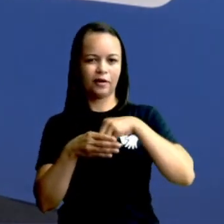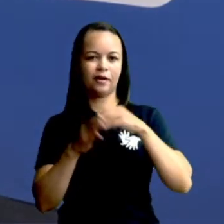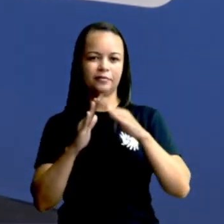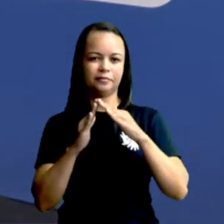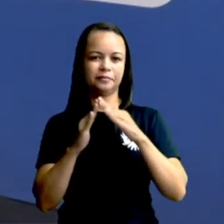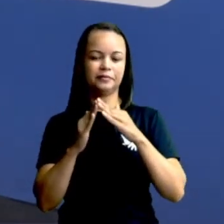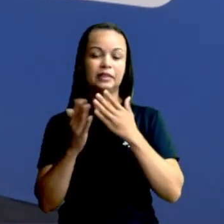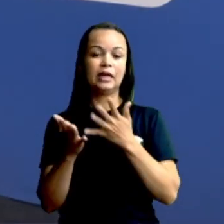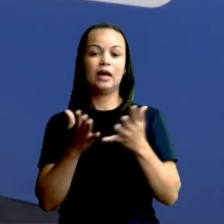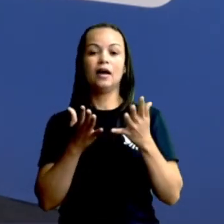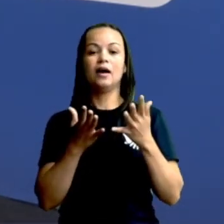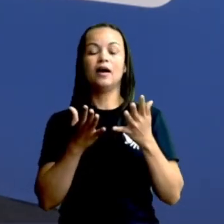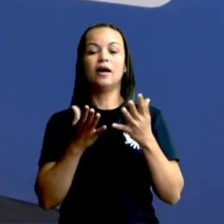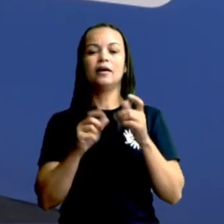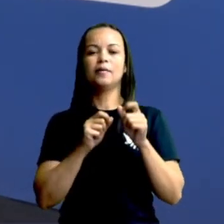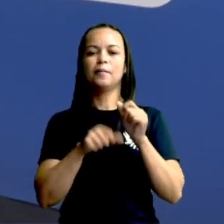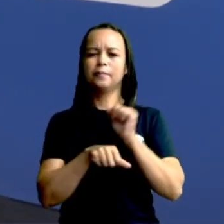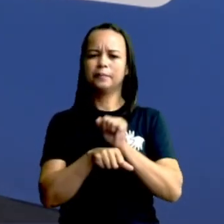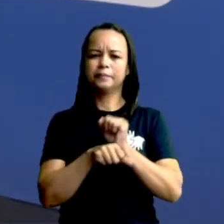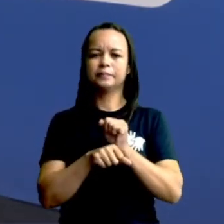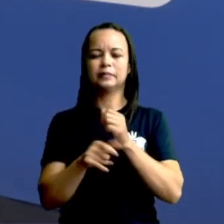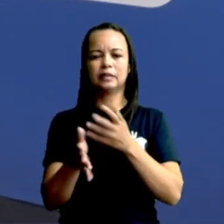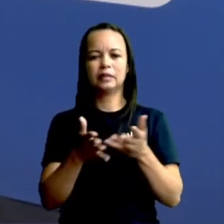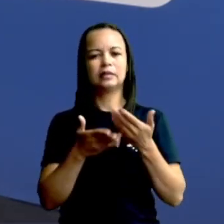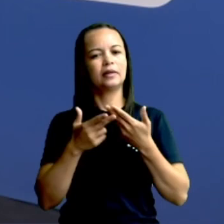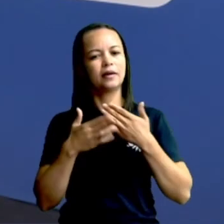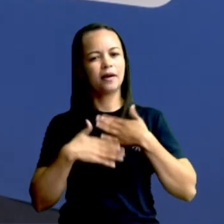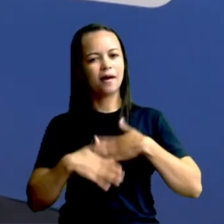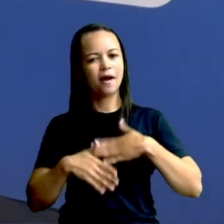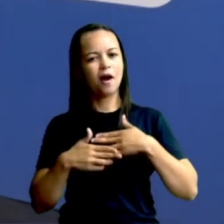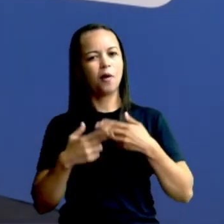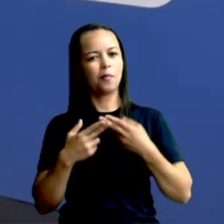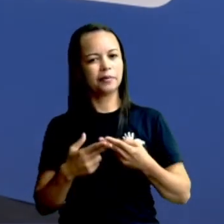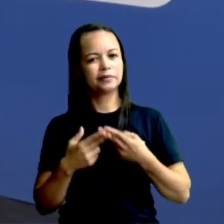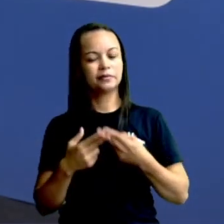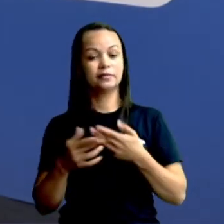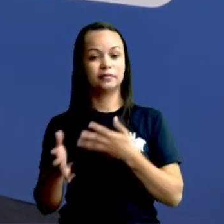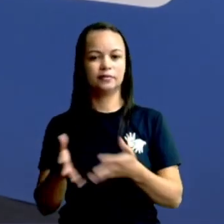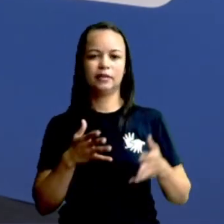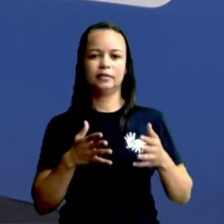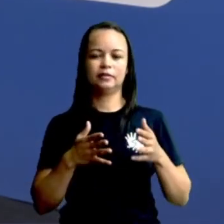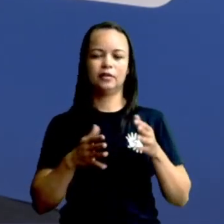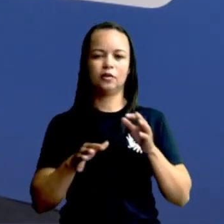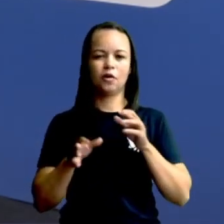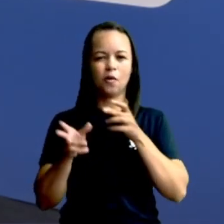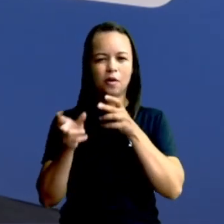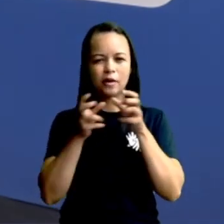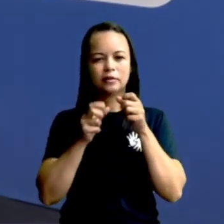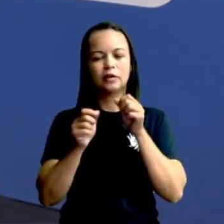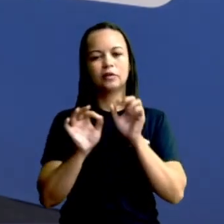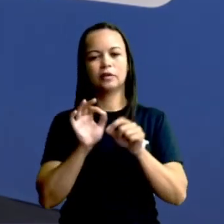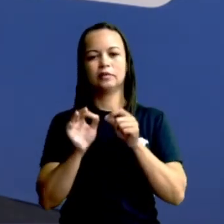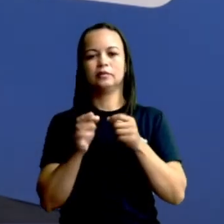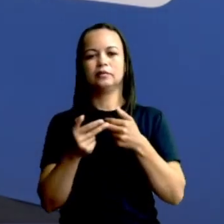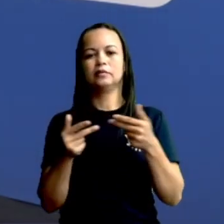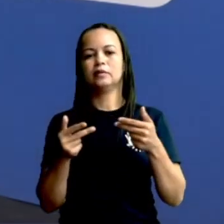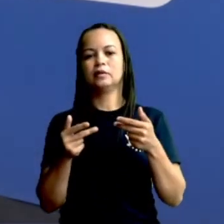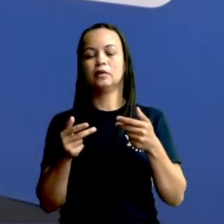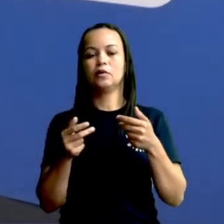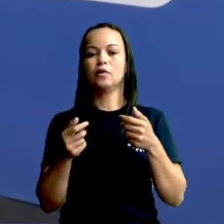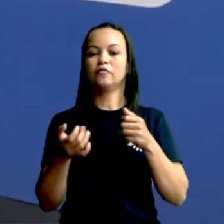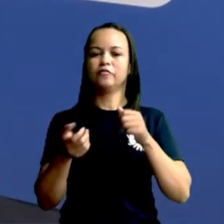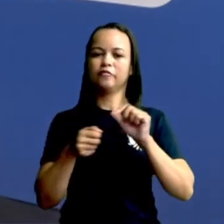Mas, por enquanto, a gente ainda tem que ter cautela, tem que ter calma, ver direitinho como é que vão ser as coisas, certo? Cumprir as